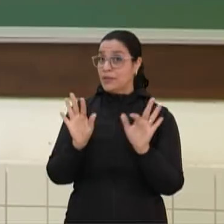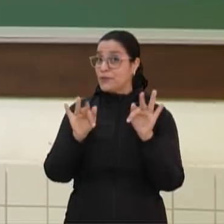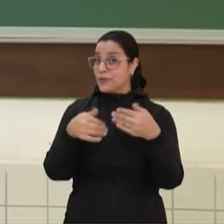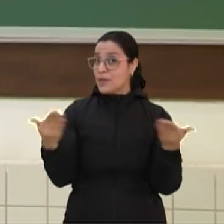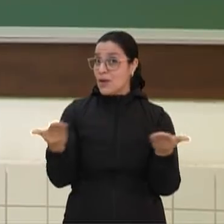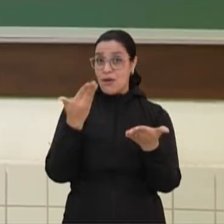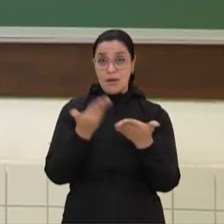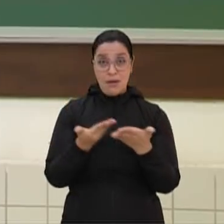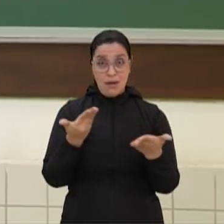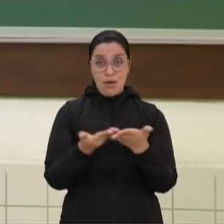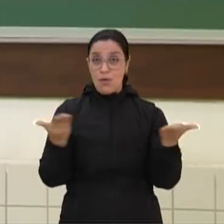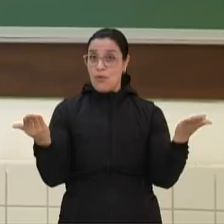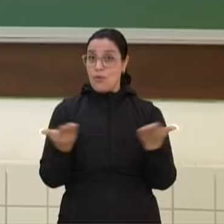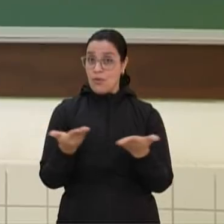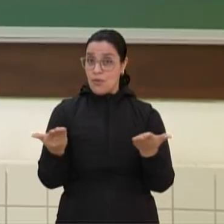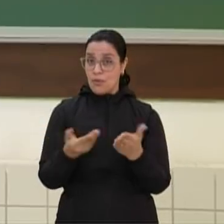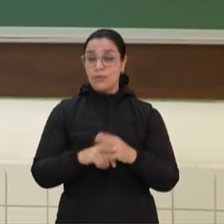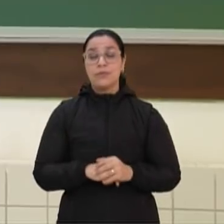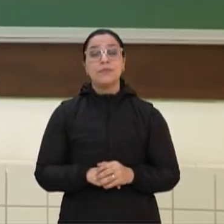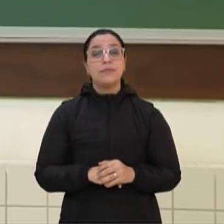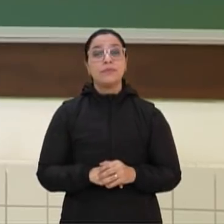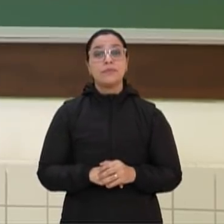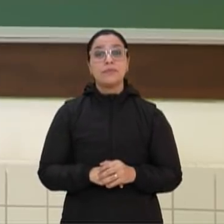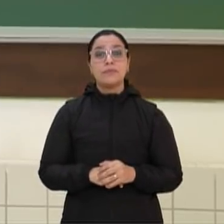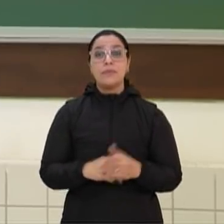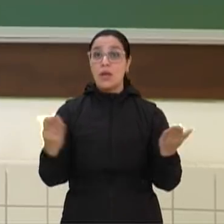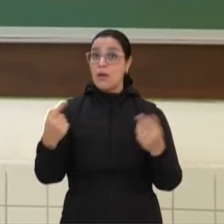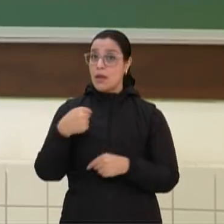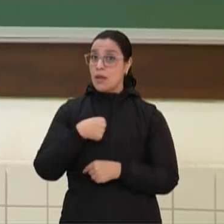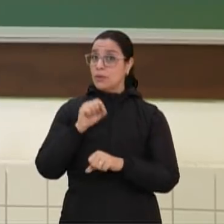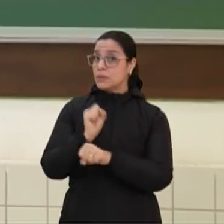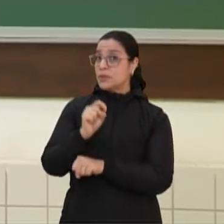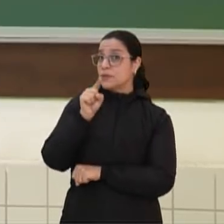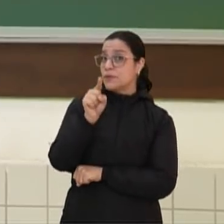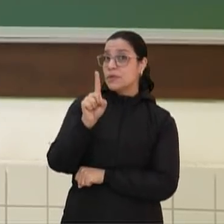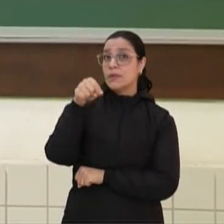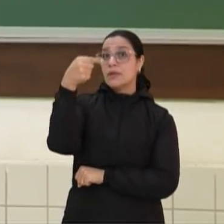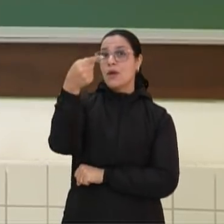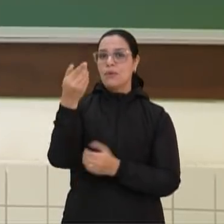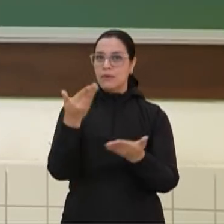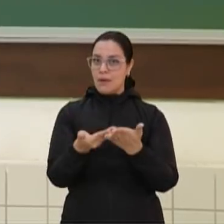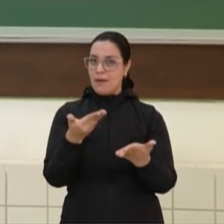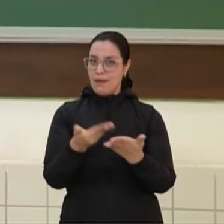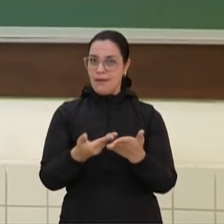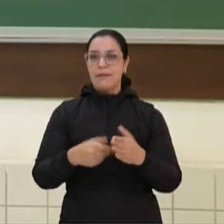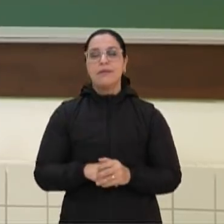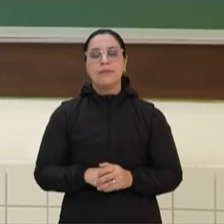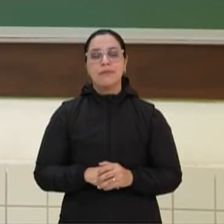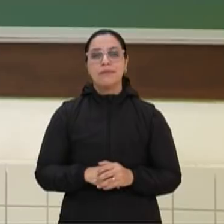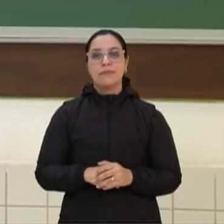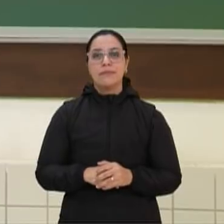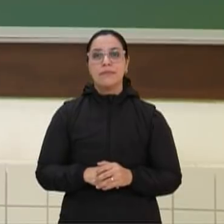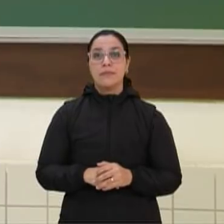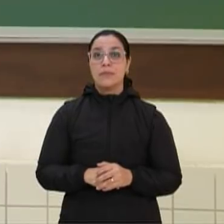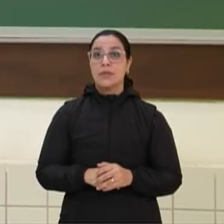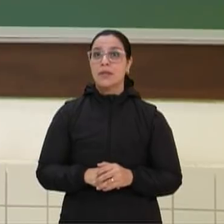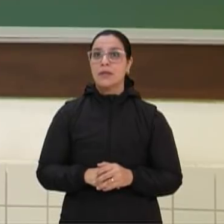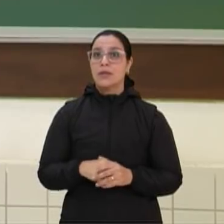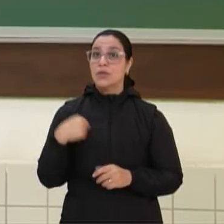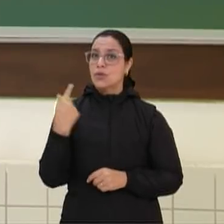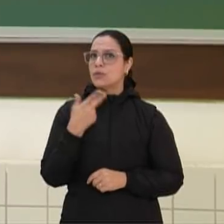alguns cronistas bem importantes da nossa literatura brasileira. Aqui o grande Machado de Assis, Lima